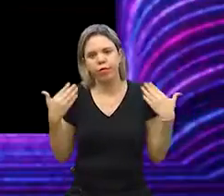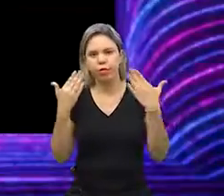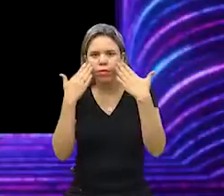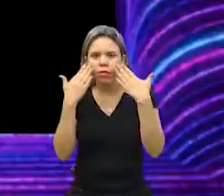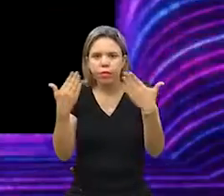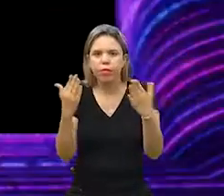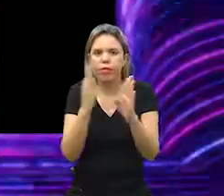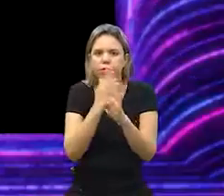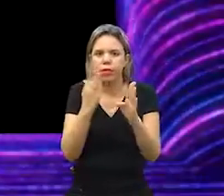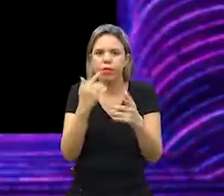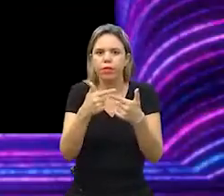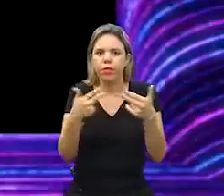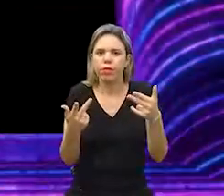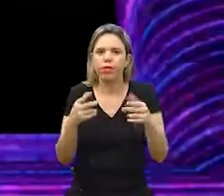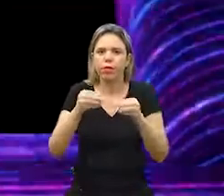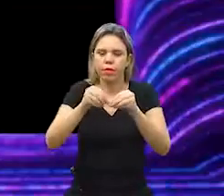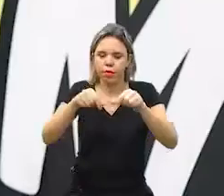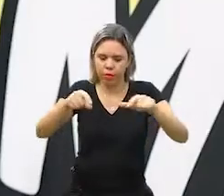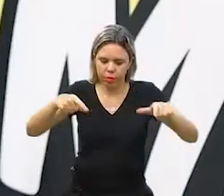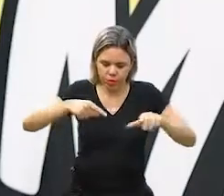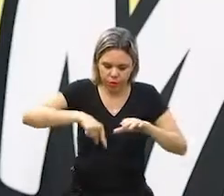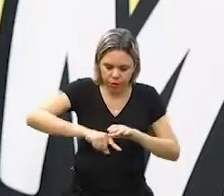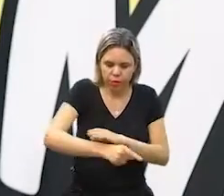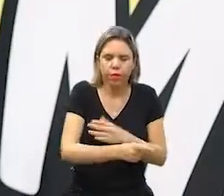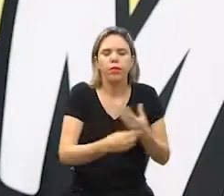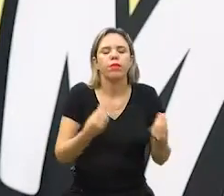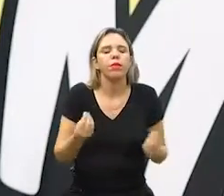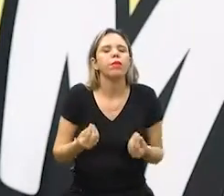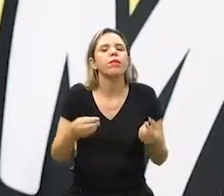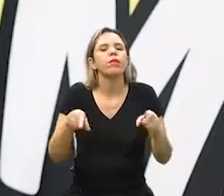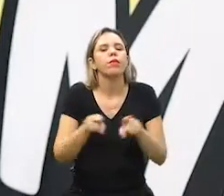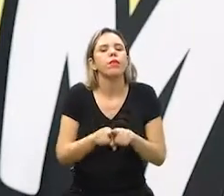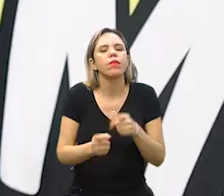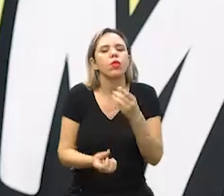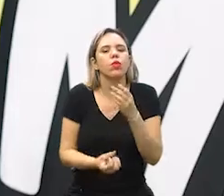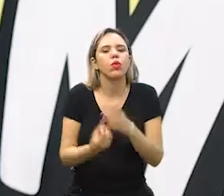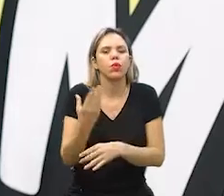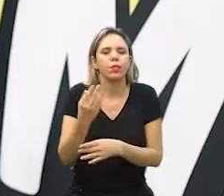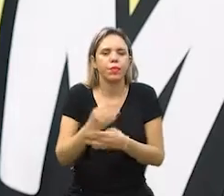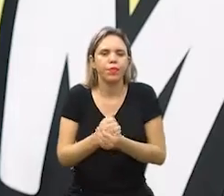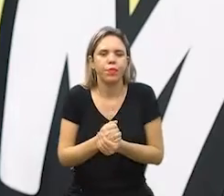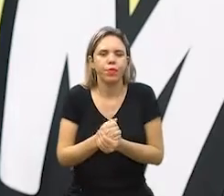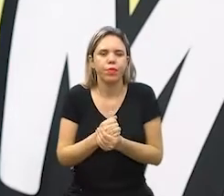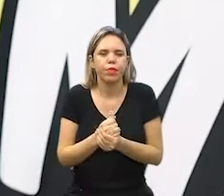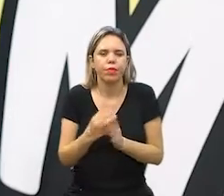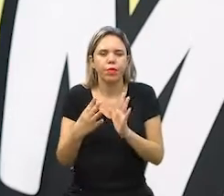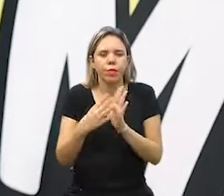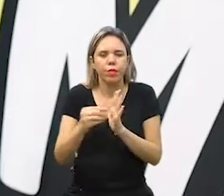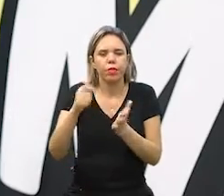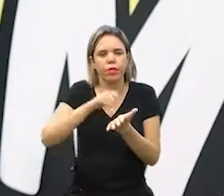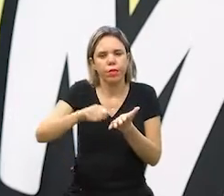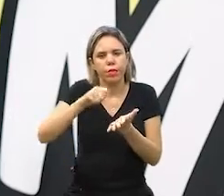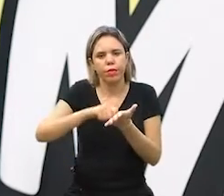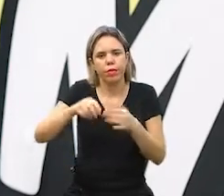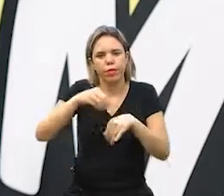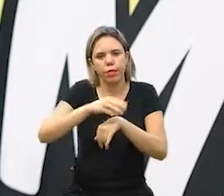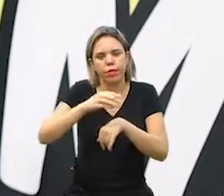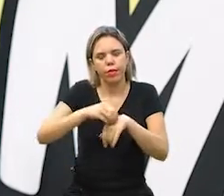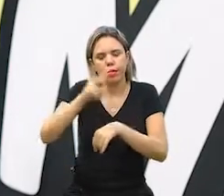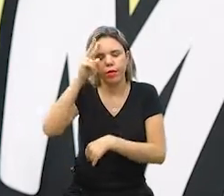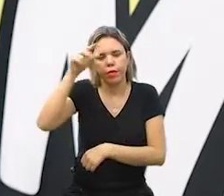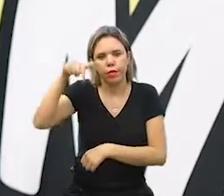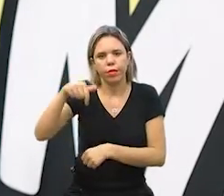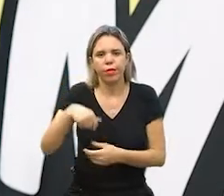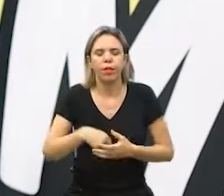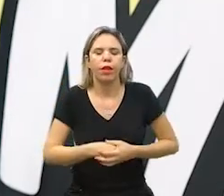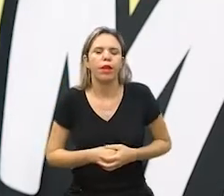deparar com mistérios arqueológicos também. E aí, de onde que surgiu inspiração para trazer essa